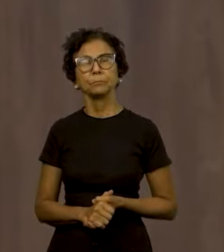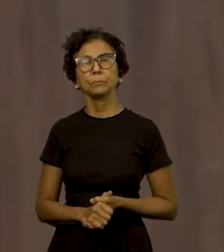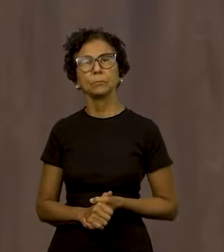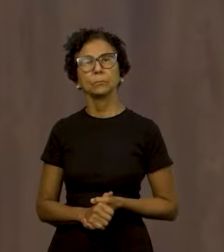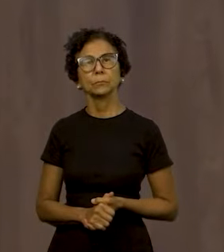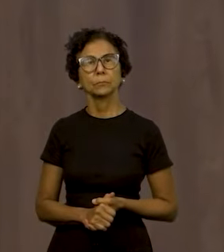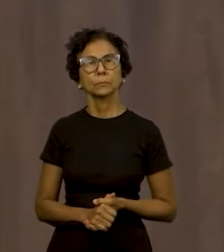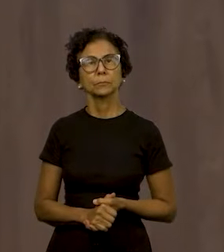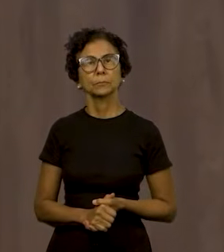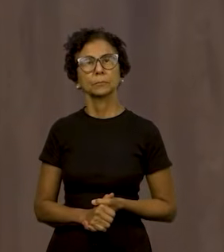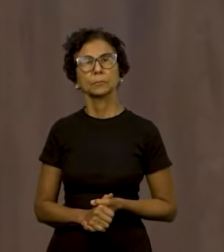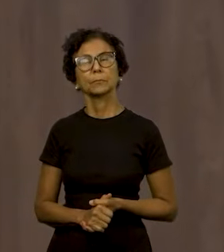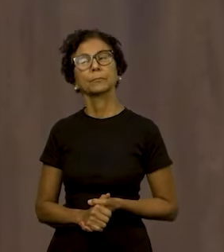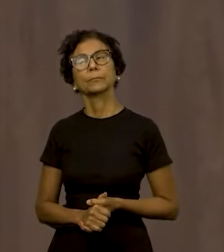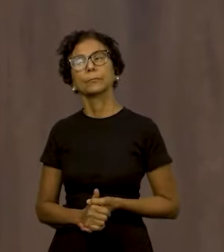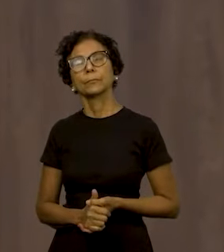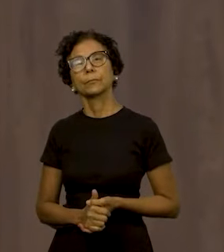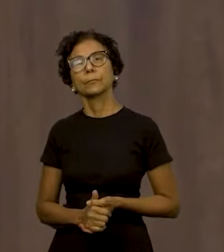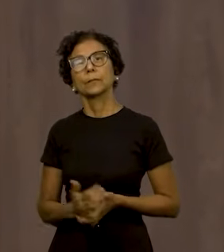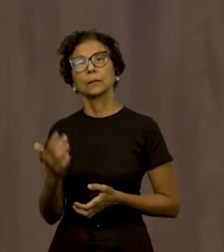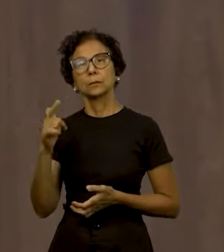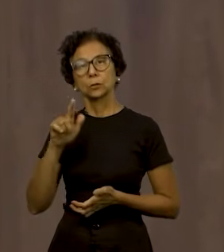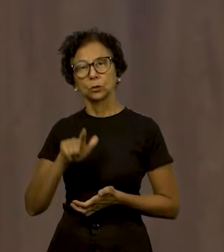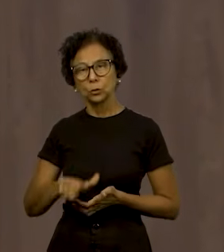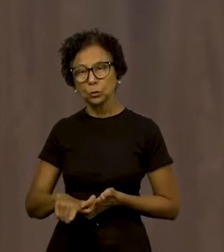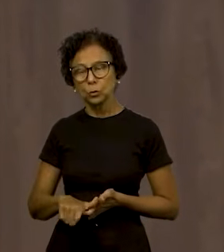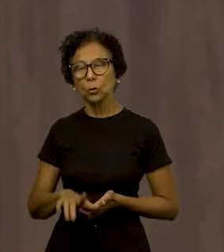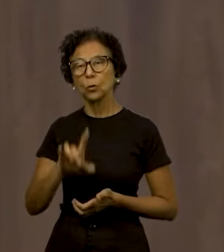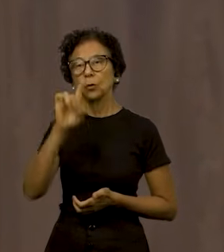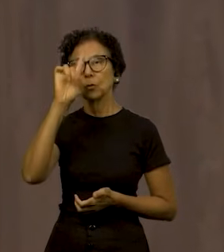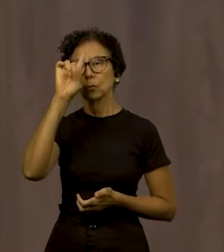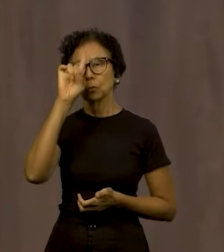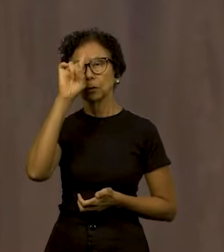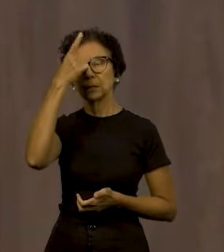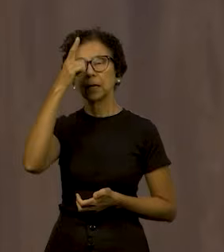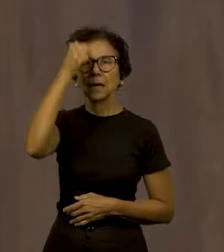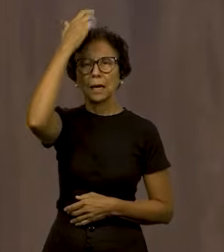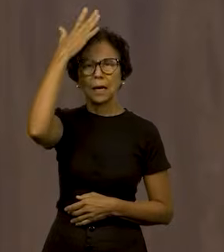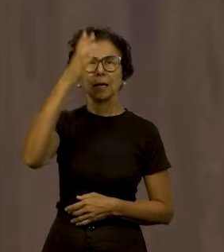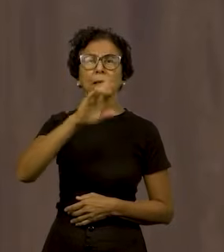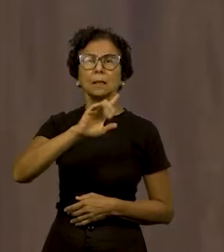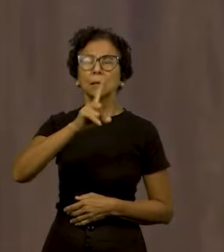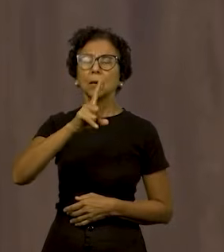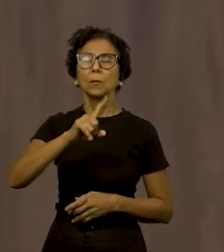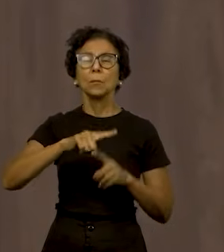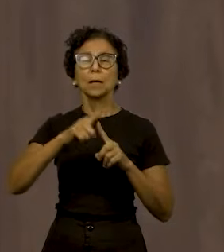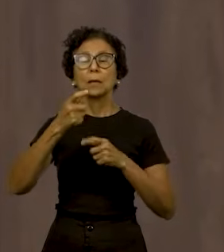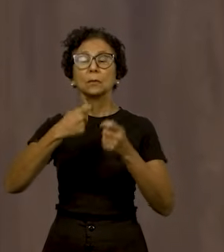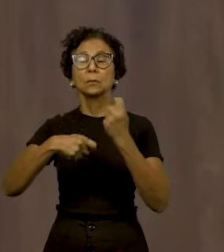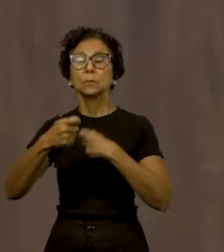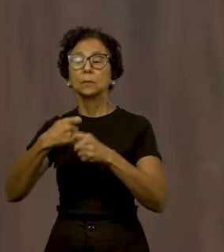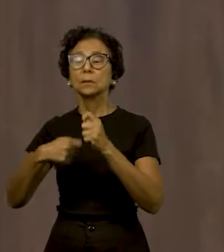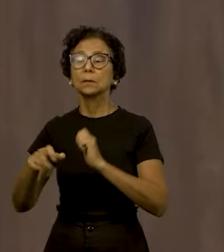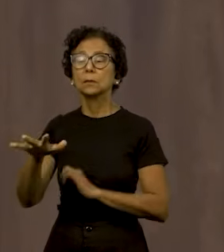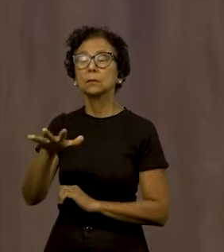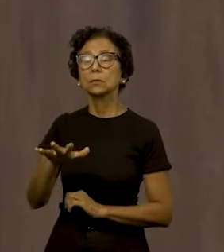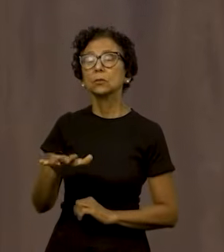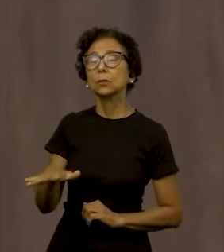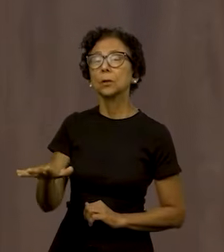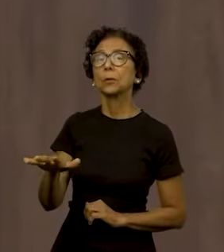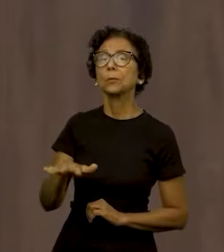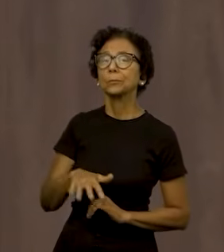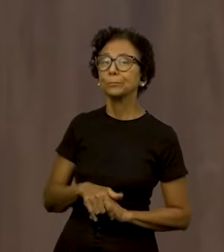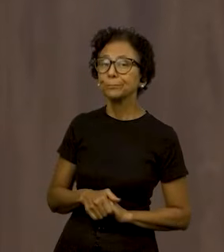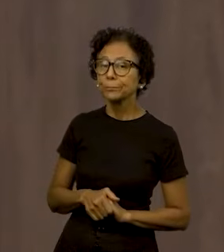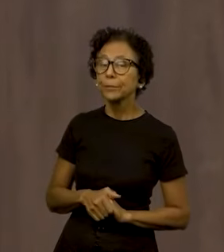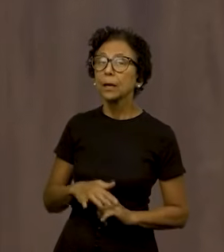aquela ideia sempre do povo judeu de querer voltar a conquistar tudo. E começa ali a ter alguns levantes.